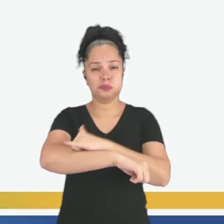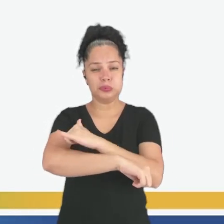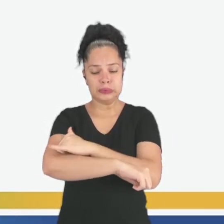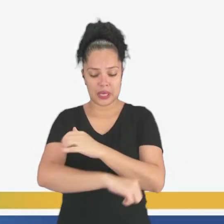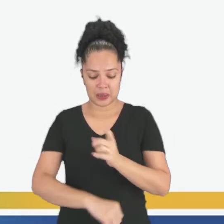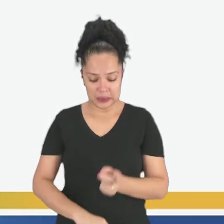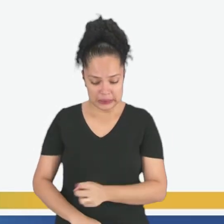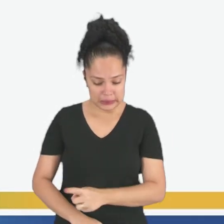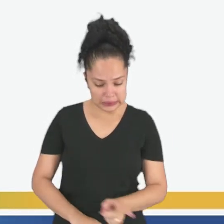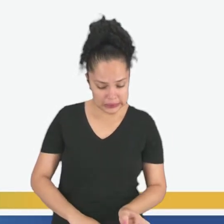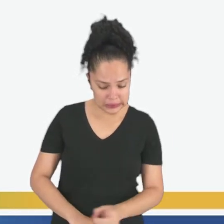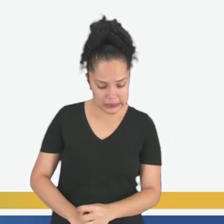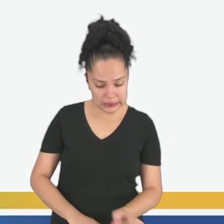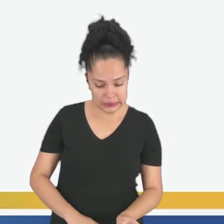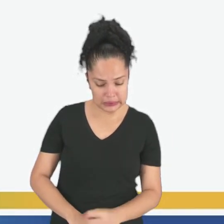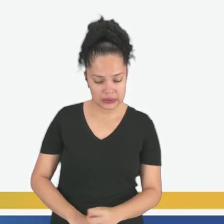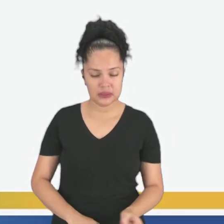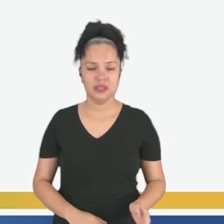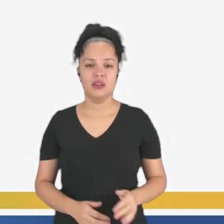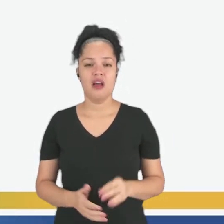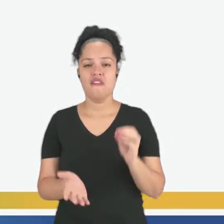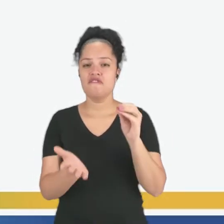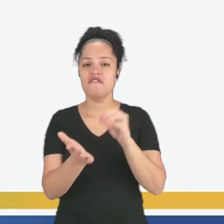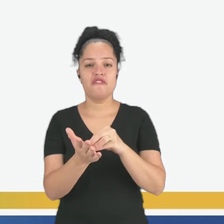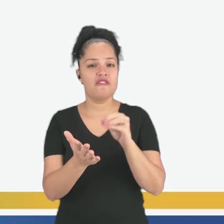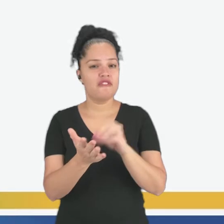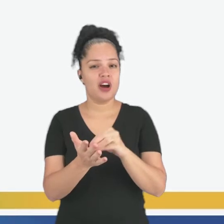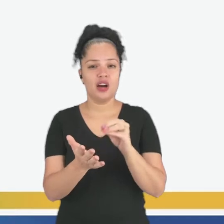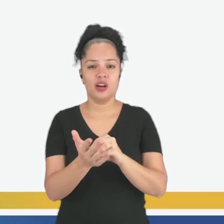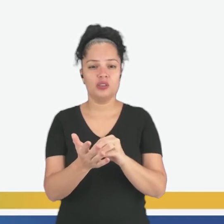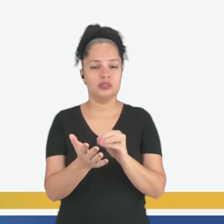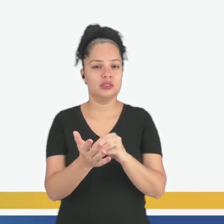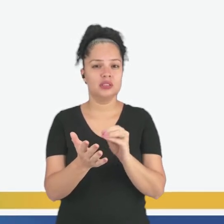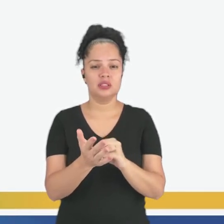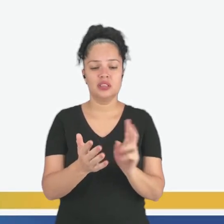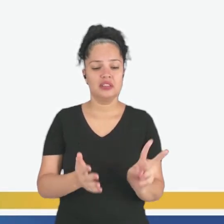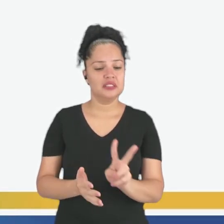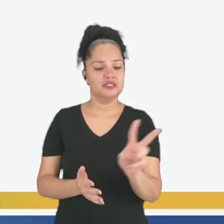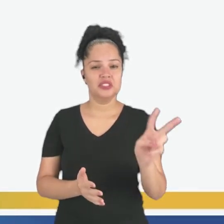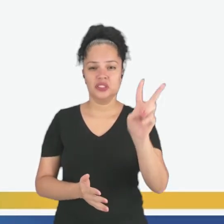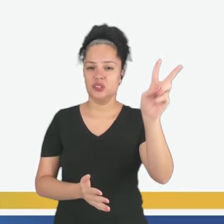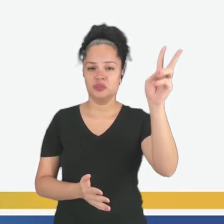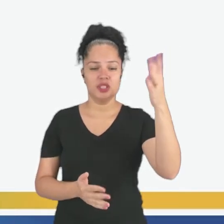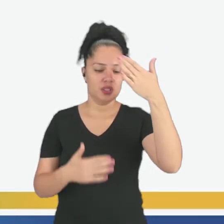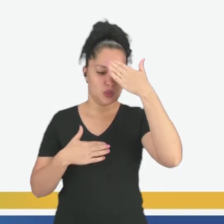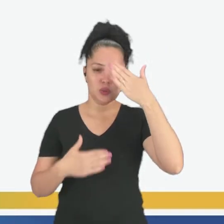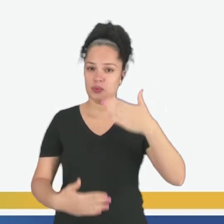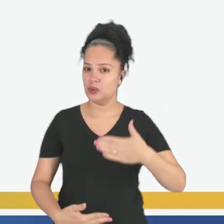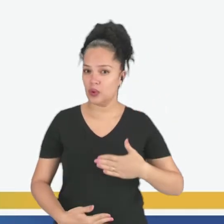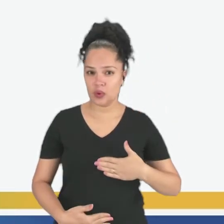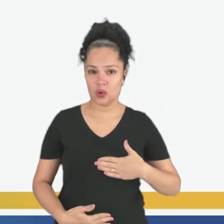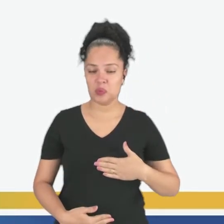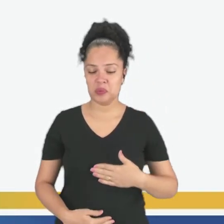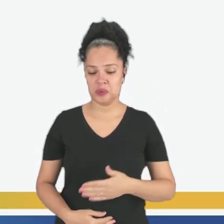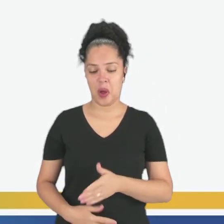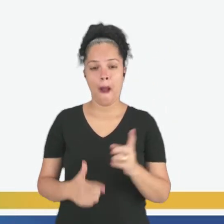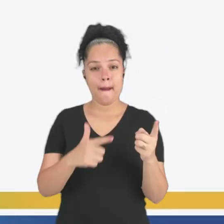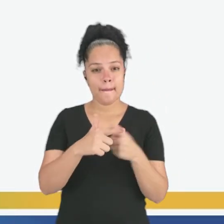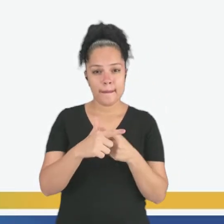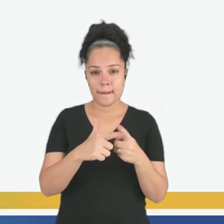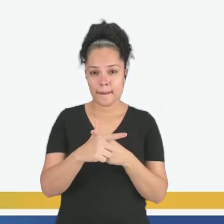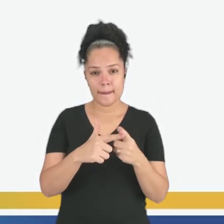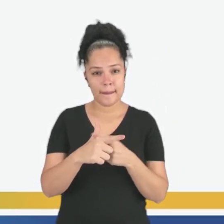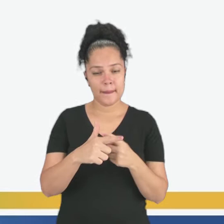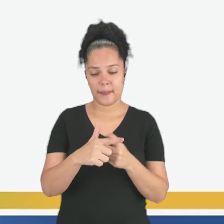peso. Nutritional deficiencies, a deficiência nutricional. Cardiovascular